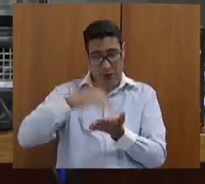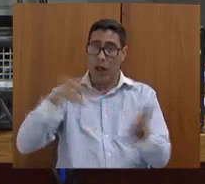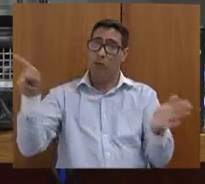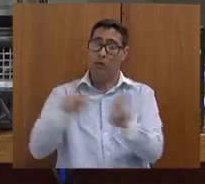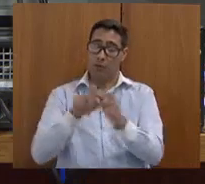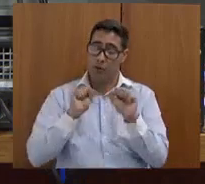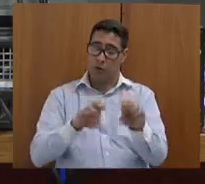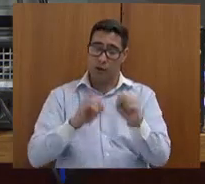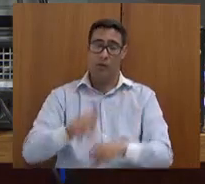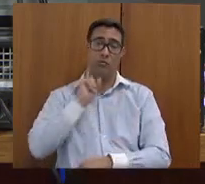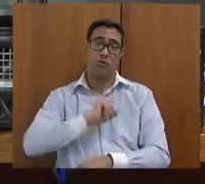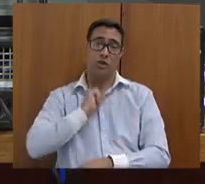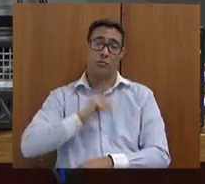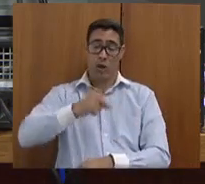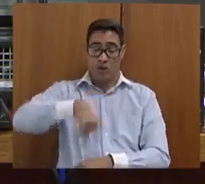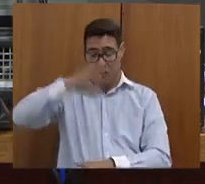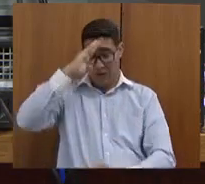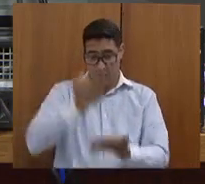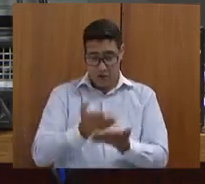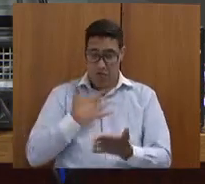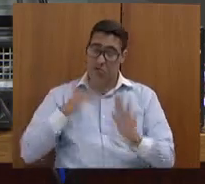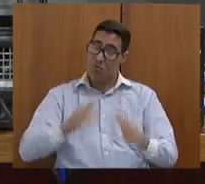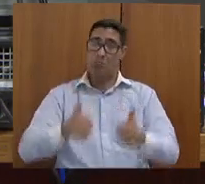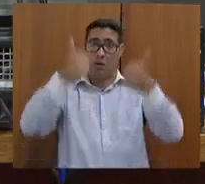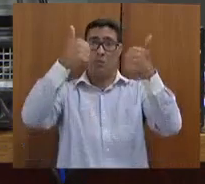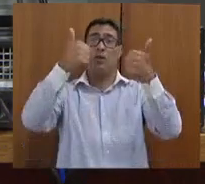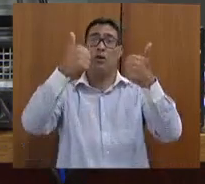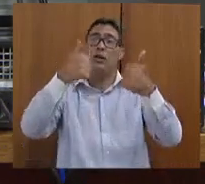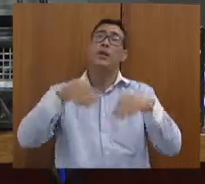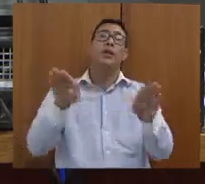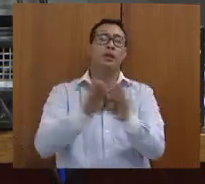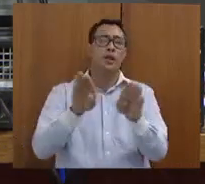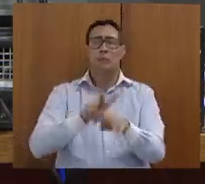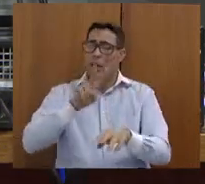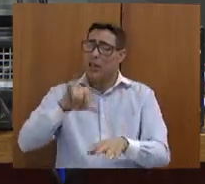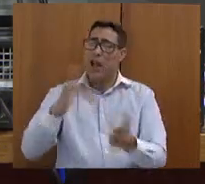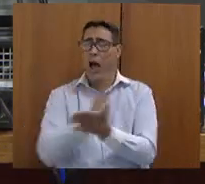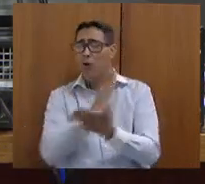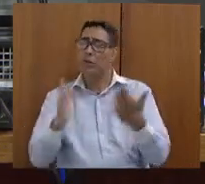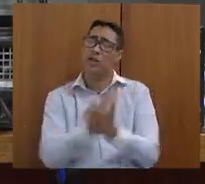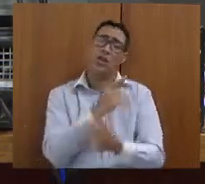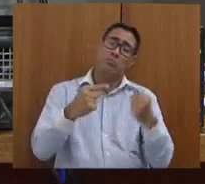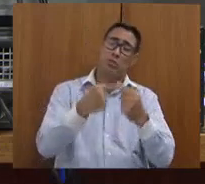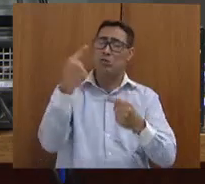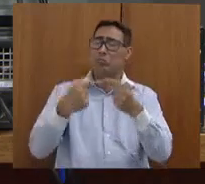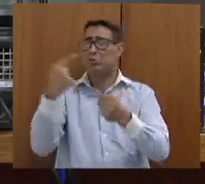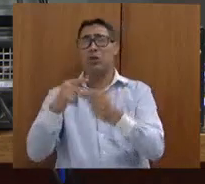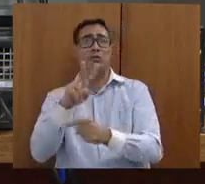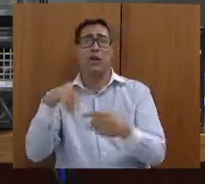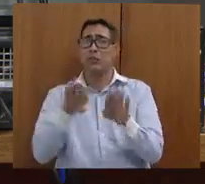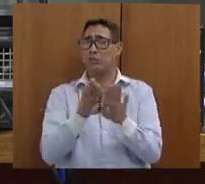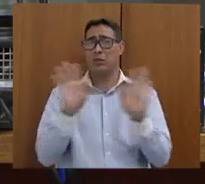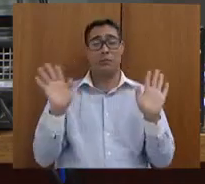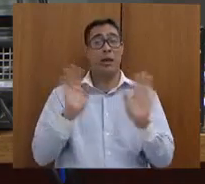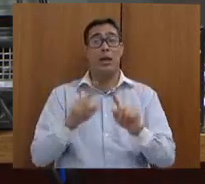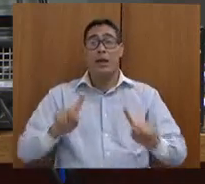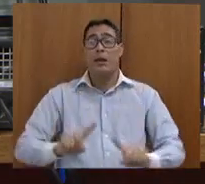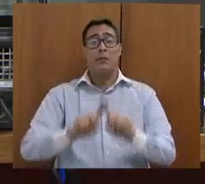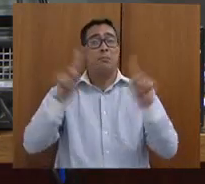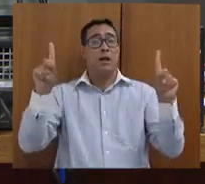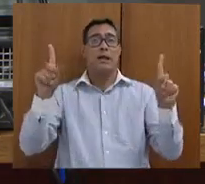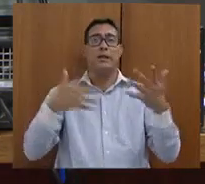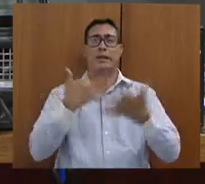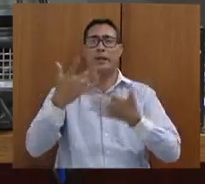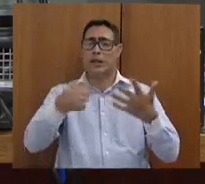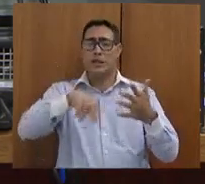em Minas dentro daquilo que vocês acreditam ser o melhor e que eventualmente a gente vai discordar isso é legítimo mas nunca é legítimo que a